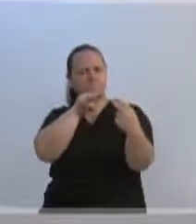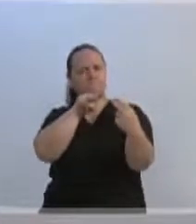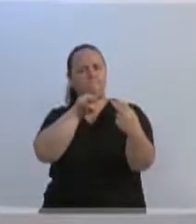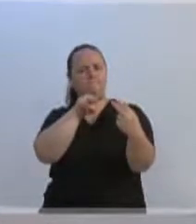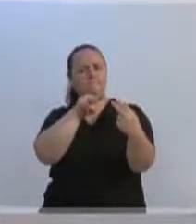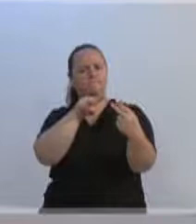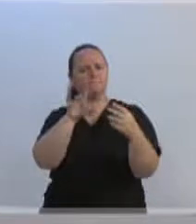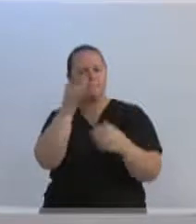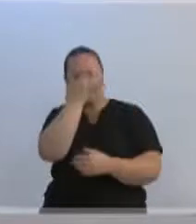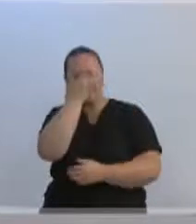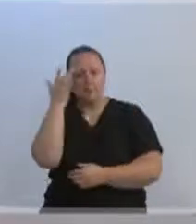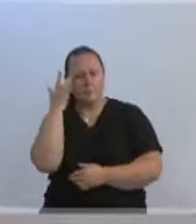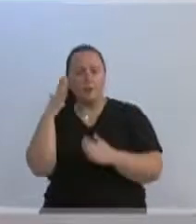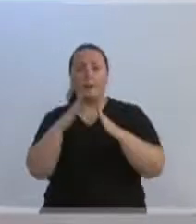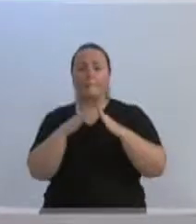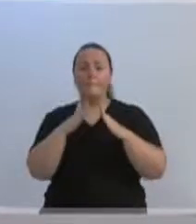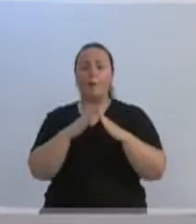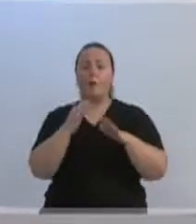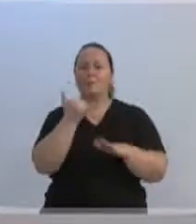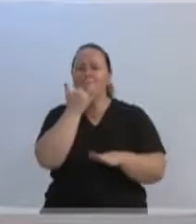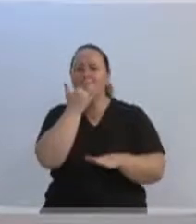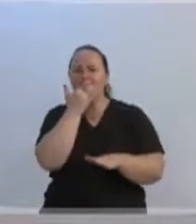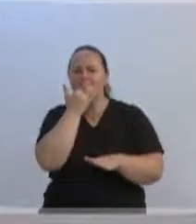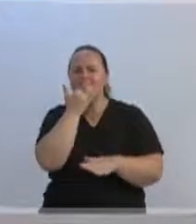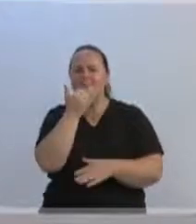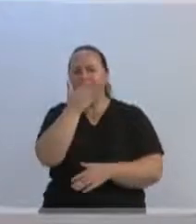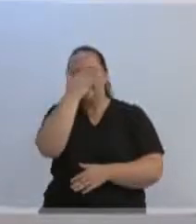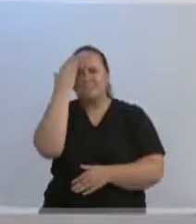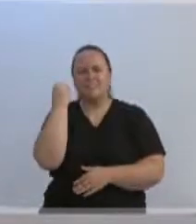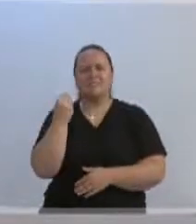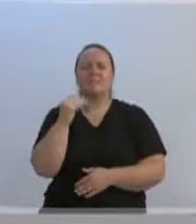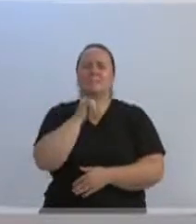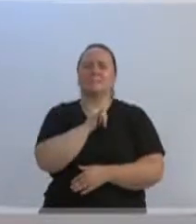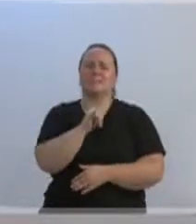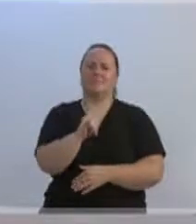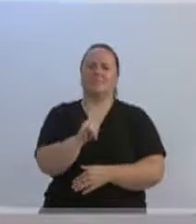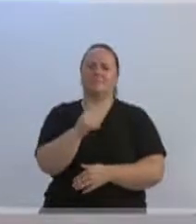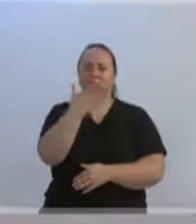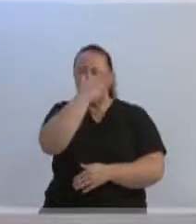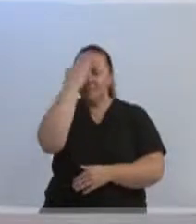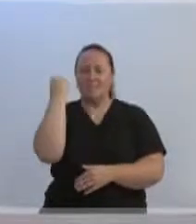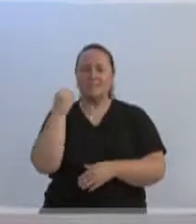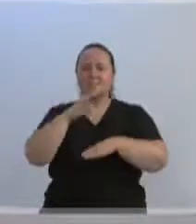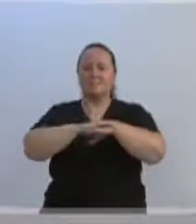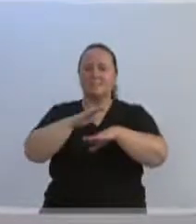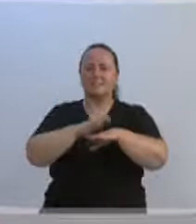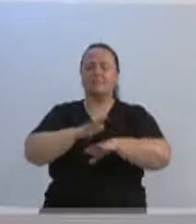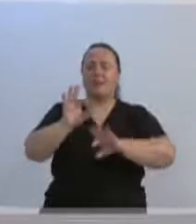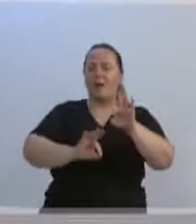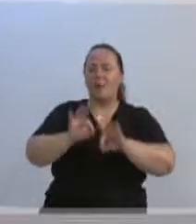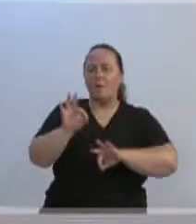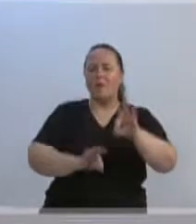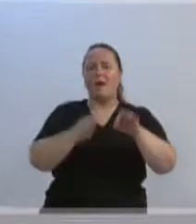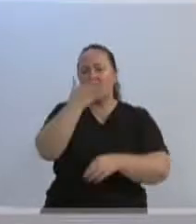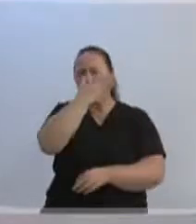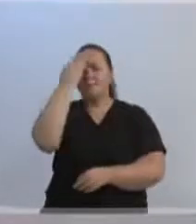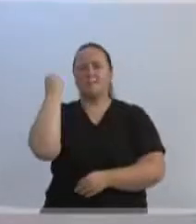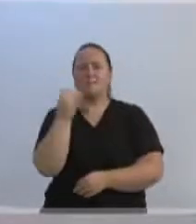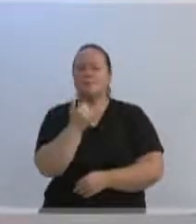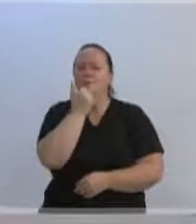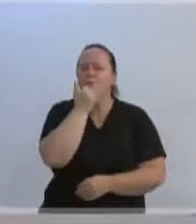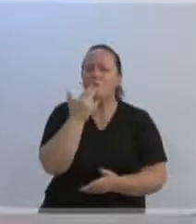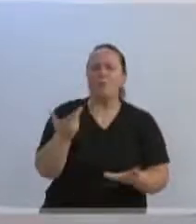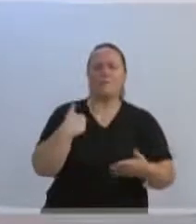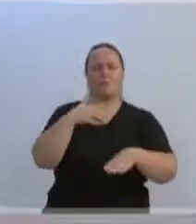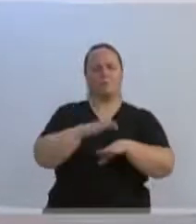no olho do povo e dizer desculpe por ter esquecido de voltar aqui desculpe por não ter feito o que prometeu em campanha onde disse que faria diferente